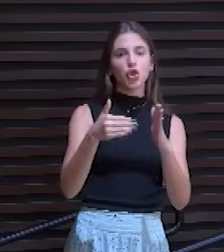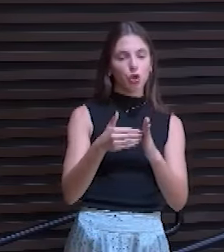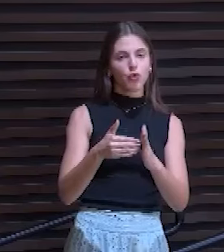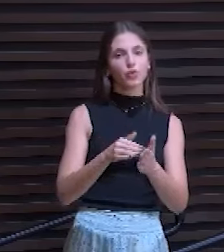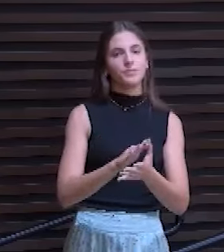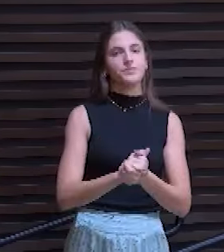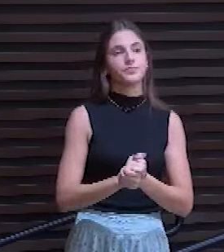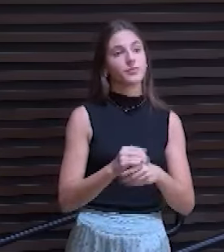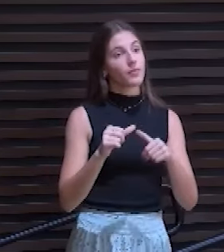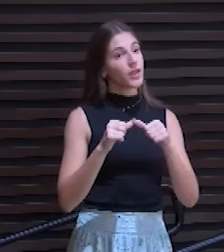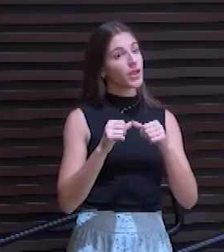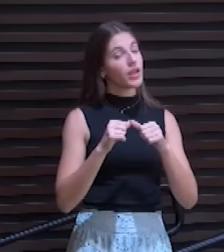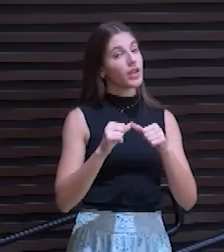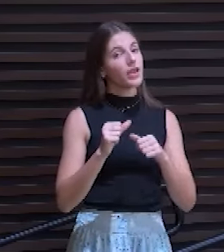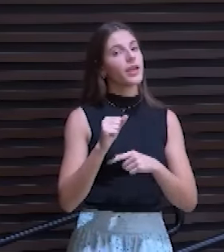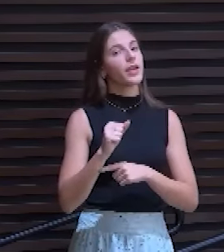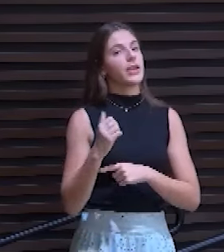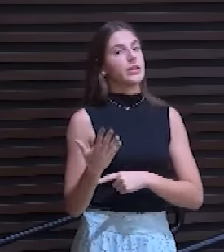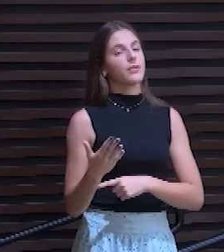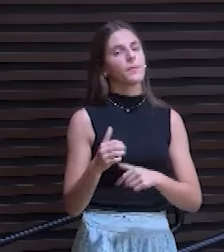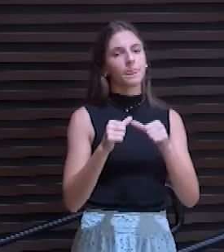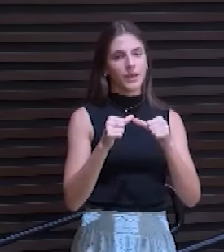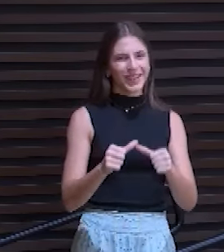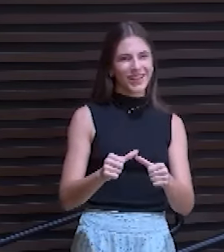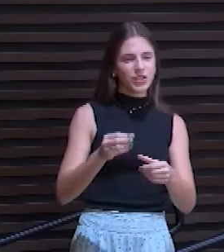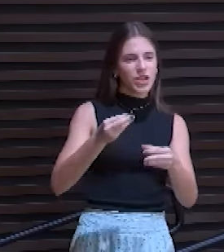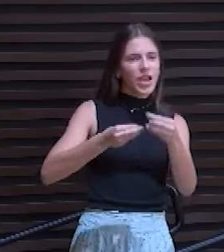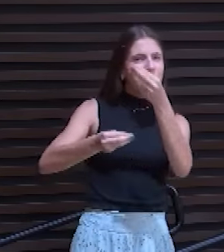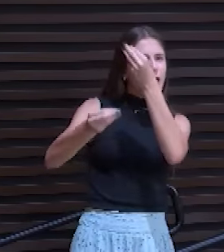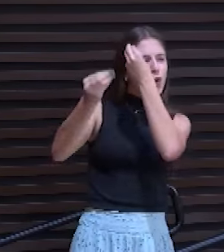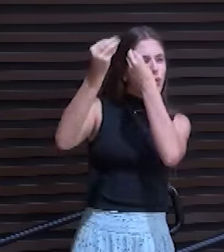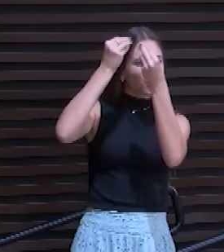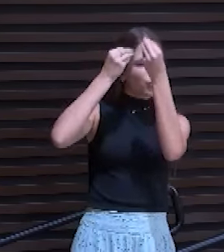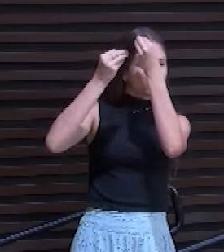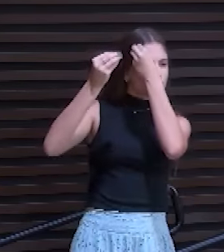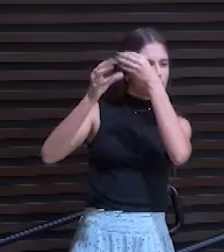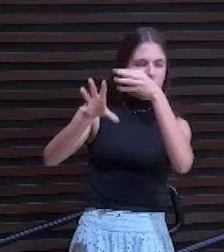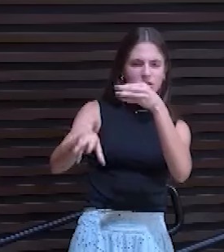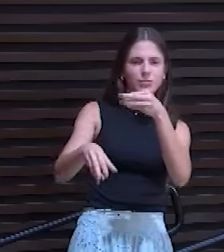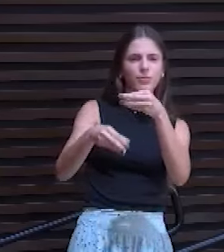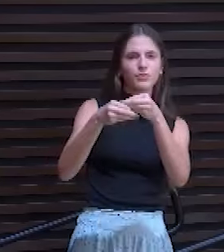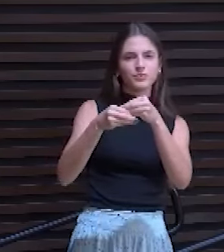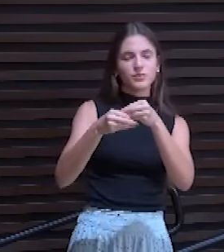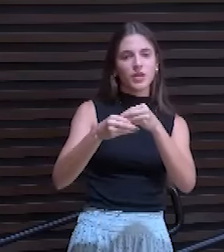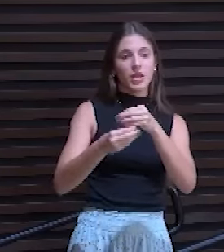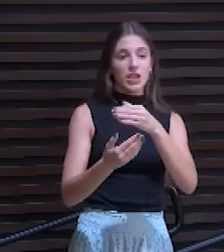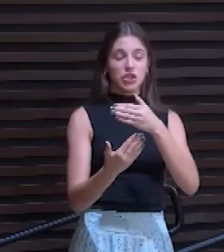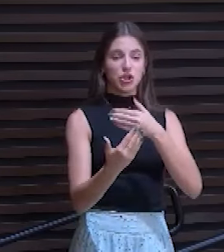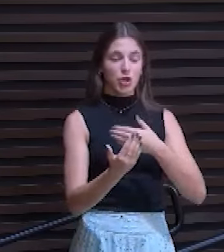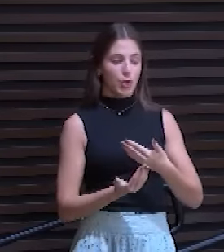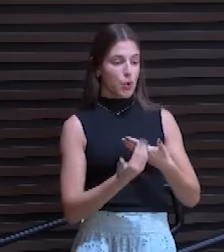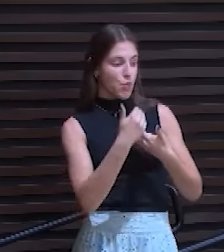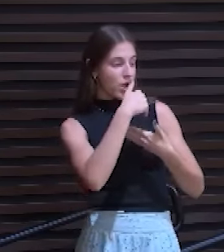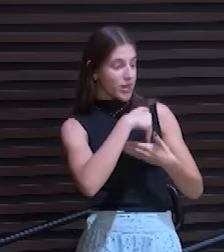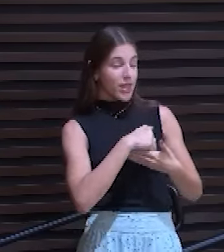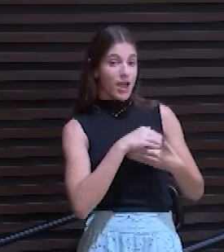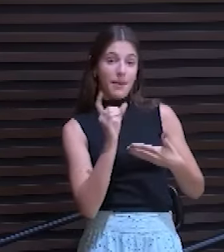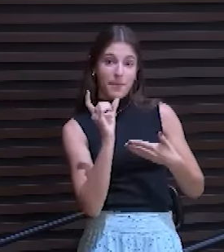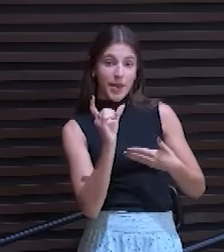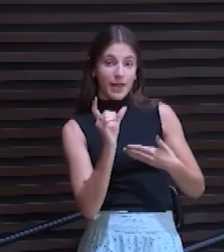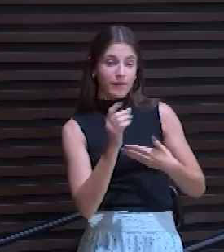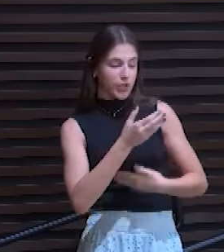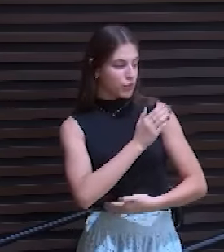esse incutir, esse armazenar, esse guardar a palavra no coração dos nossos